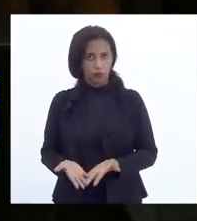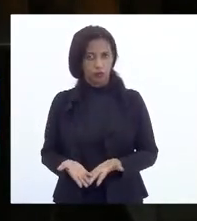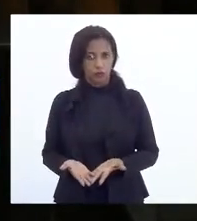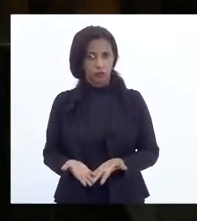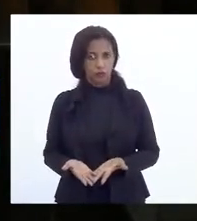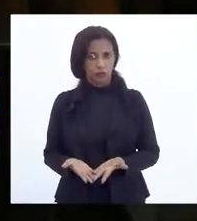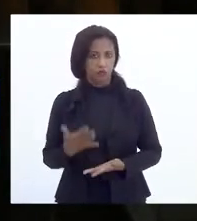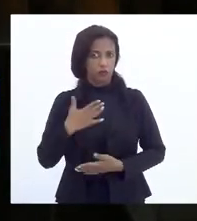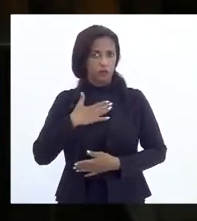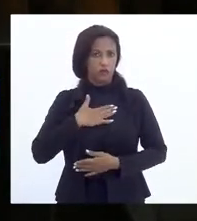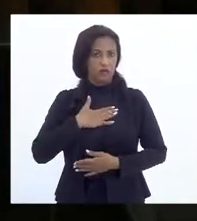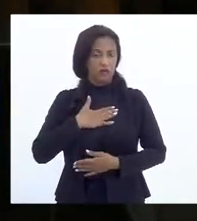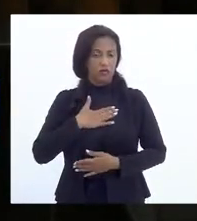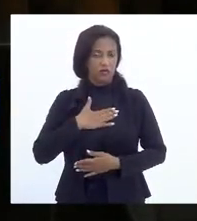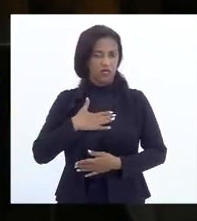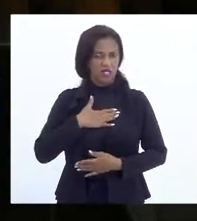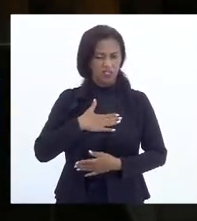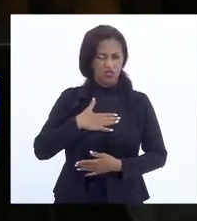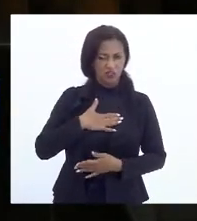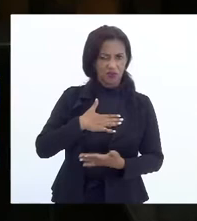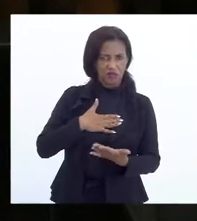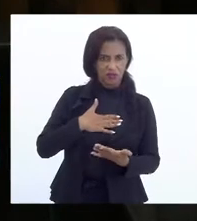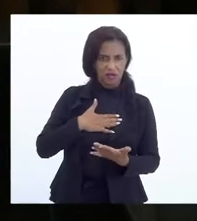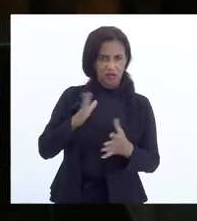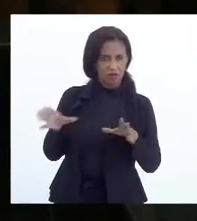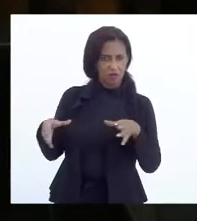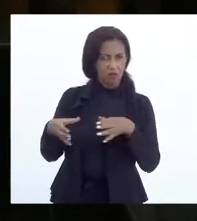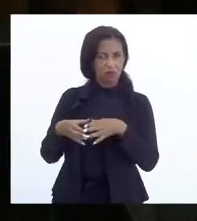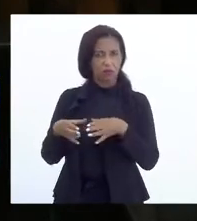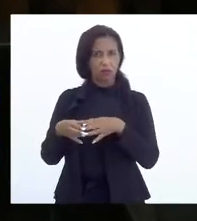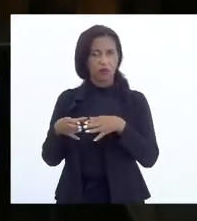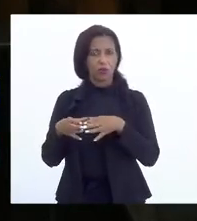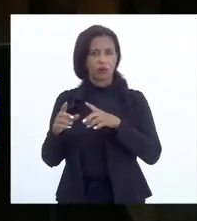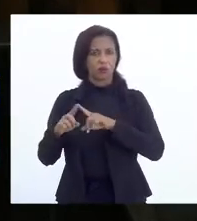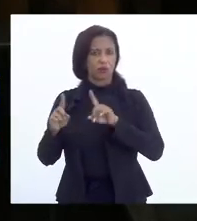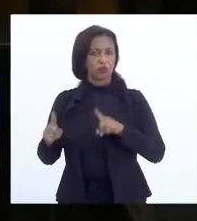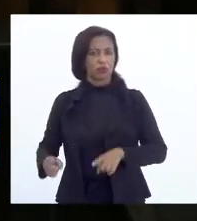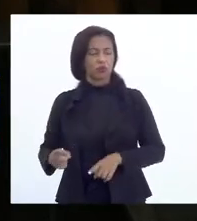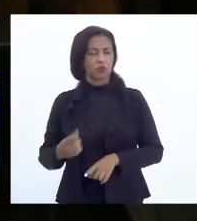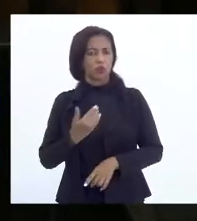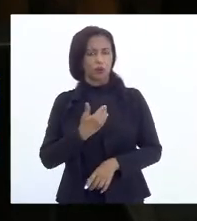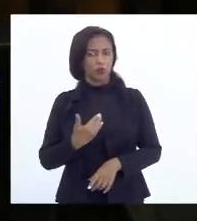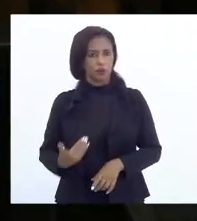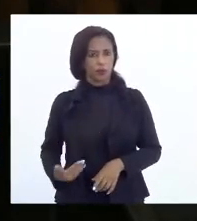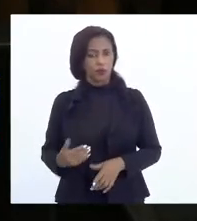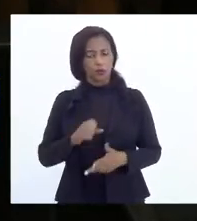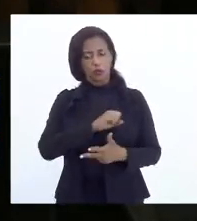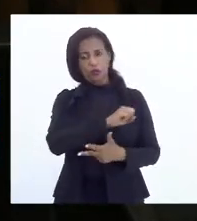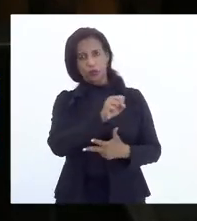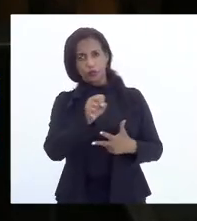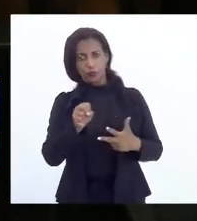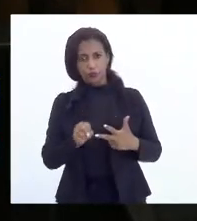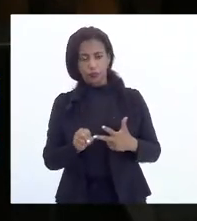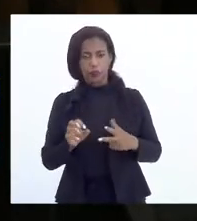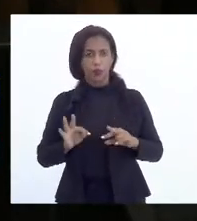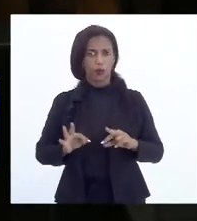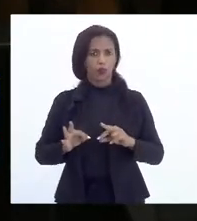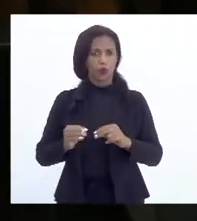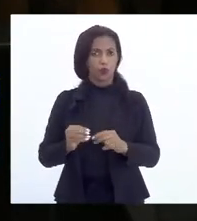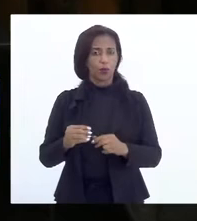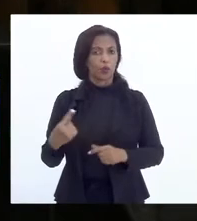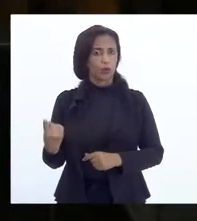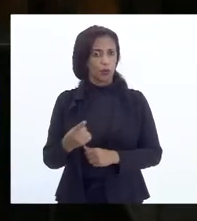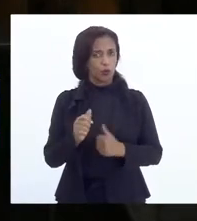dar satisfação ao conjunto dos funcionários públicos de todos os poderes que a gente